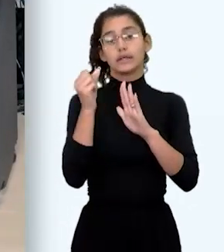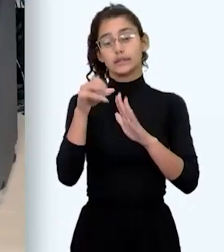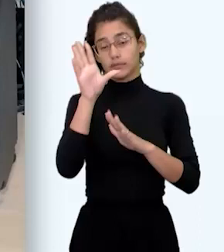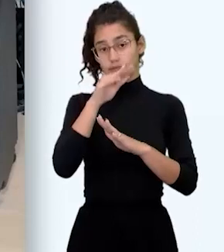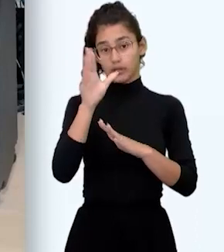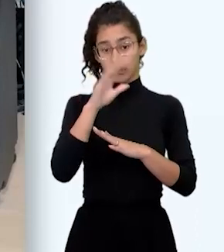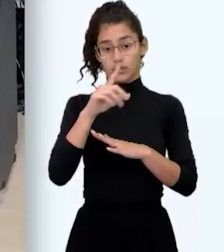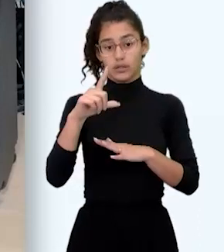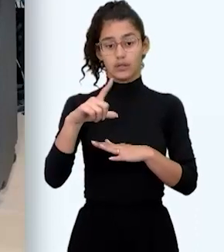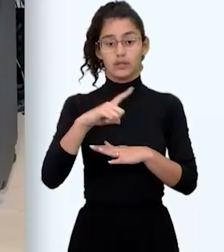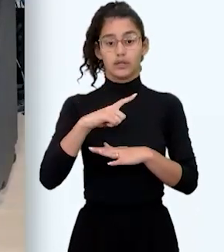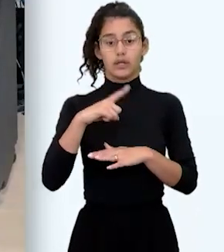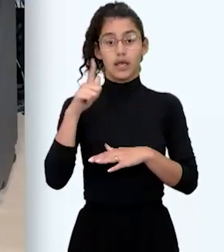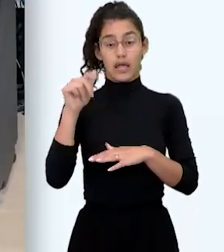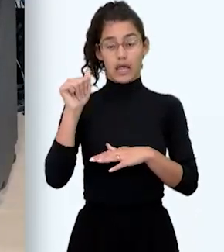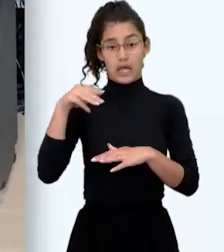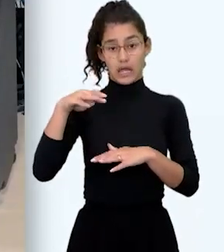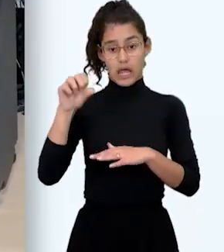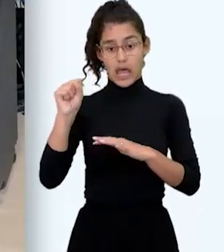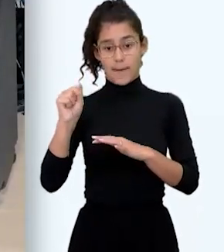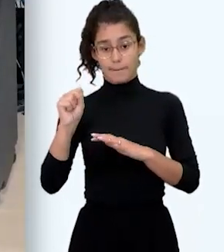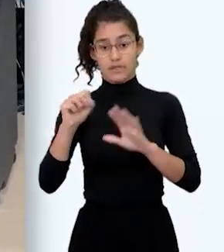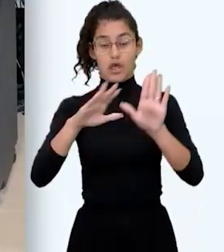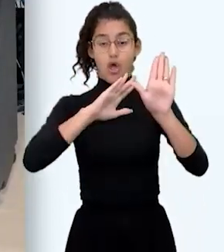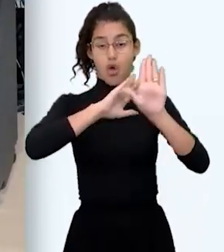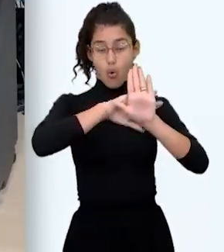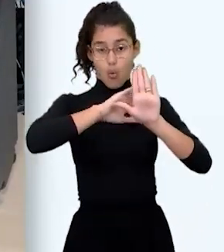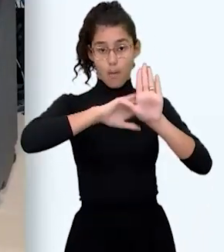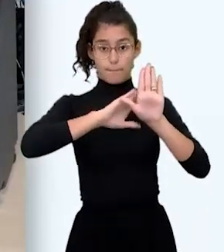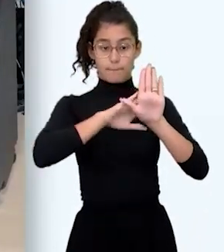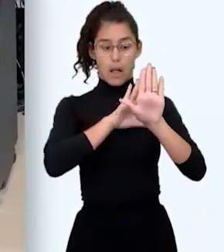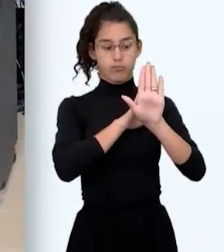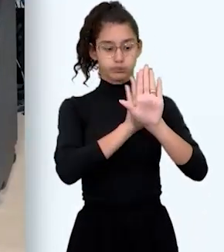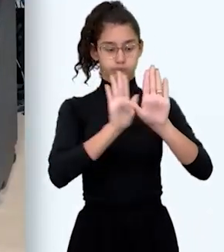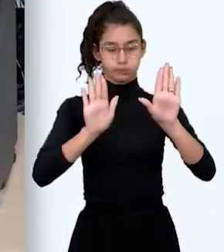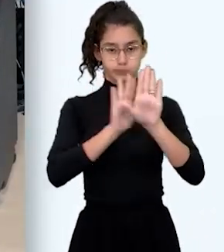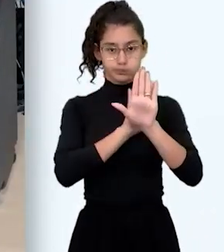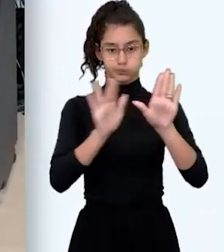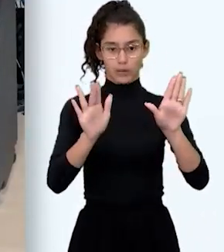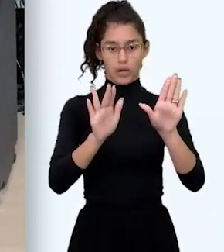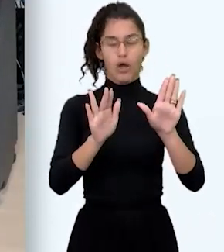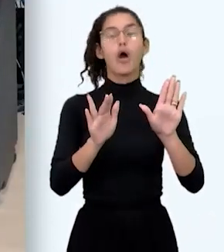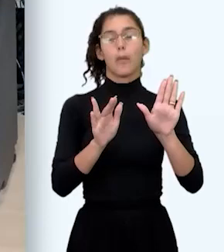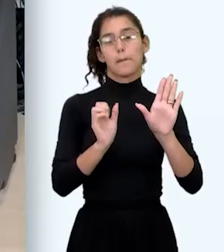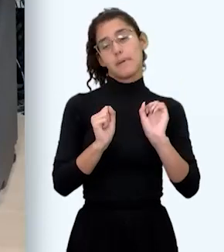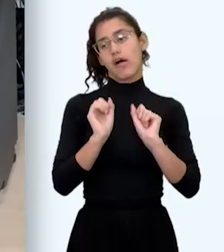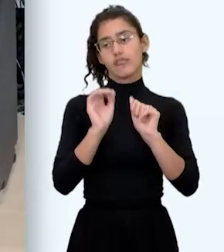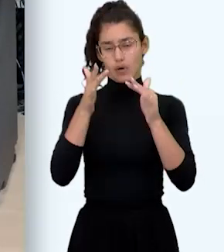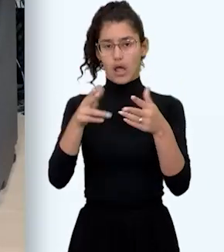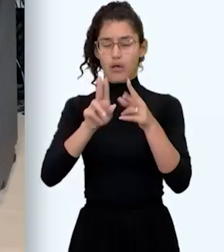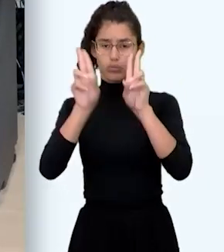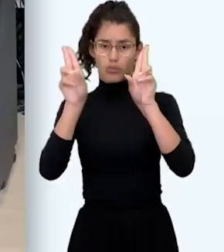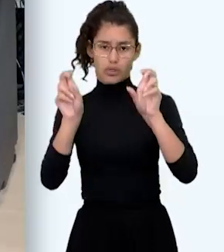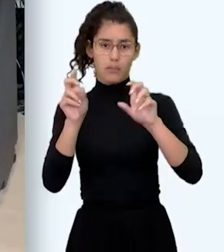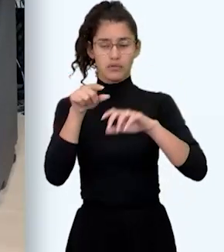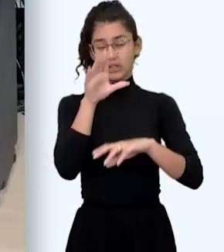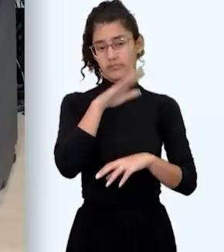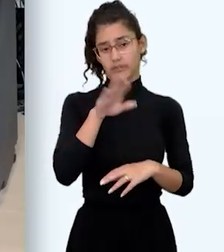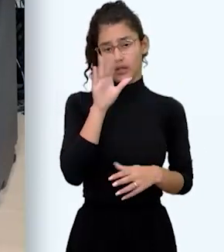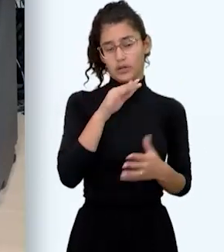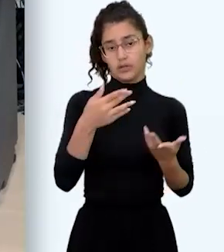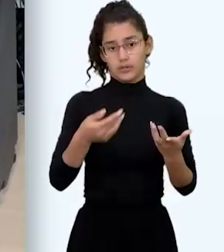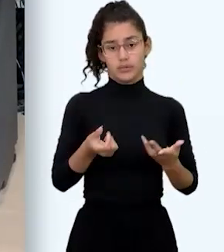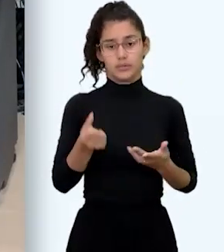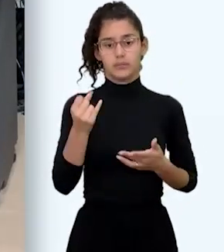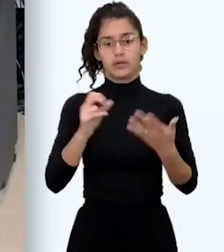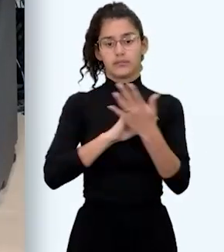falando sobre games, talvez seja legal você colocar efeitos, né, de fundo ali, né, mas se você estiver falando de